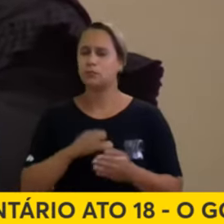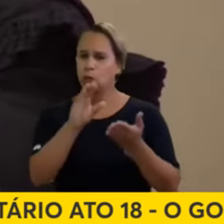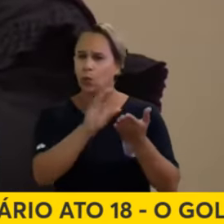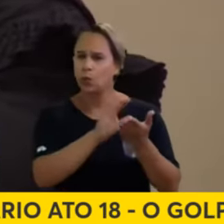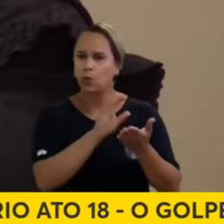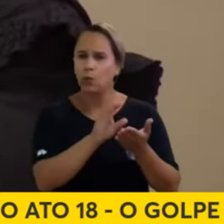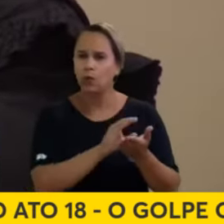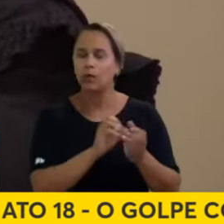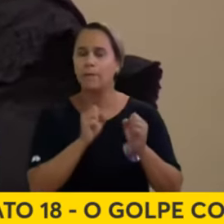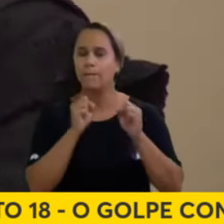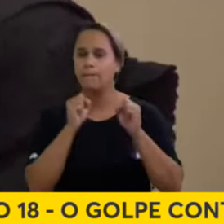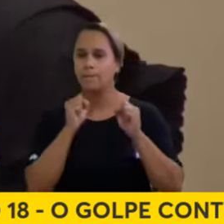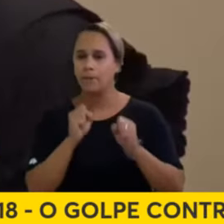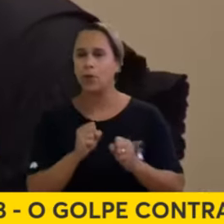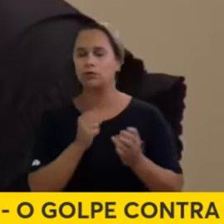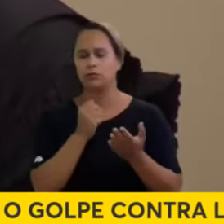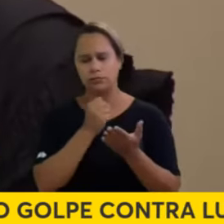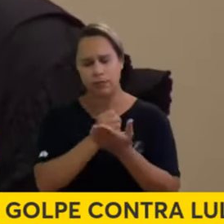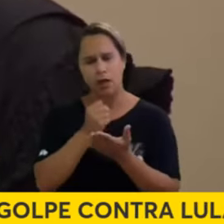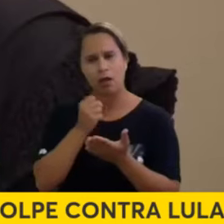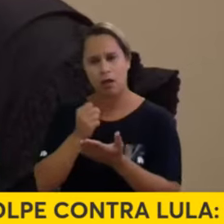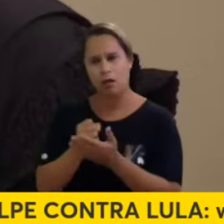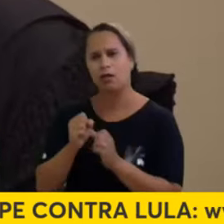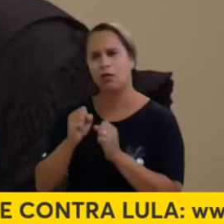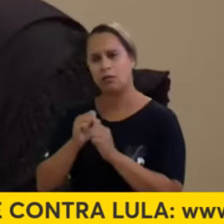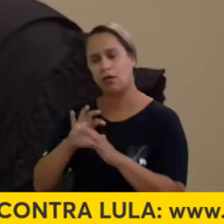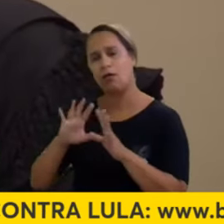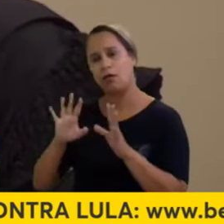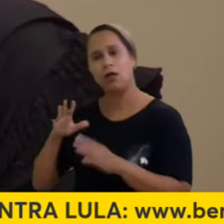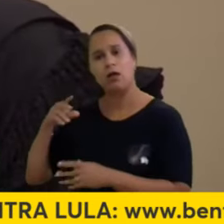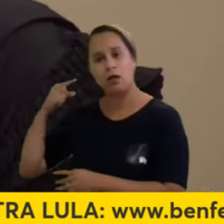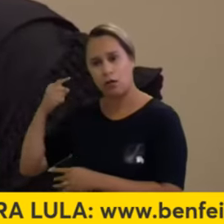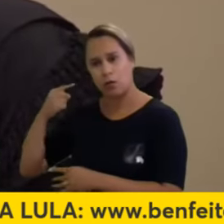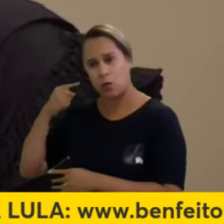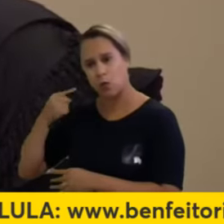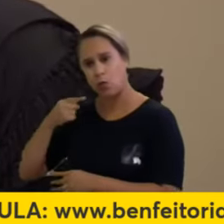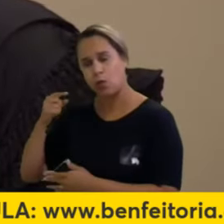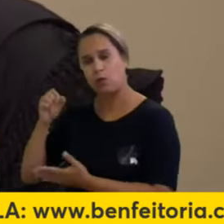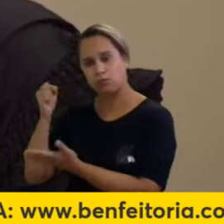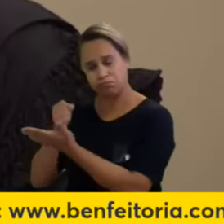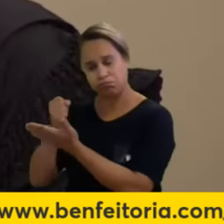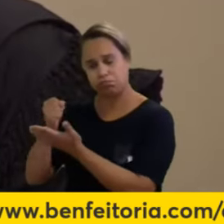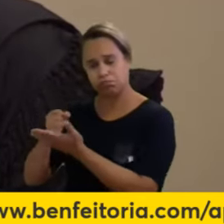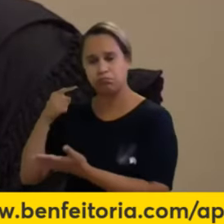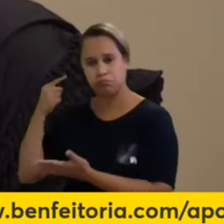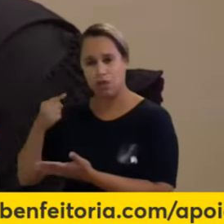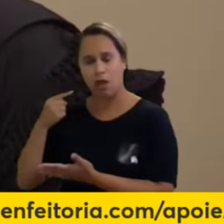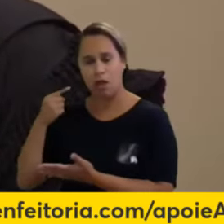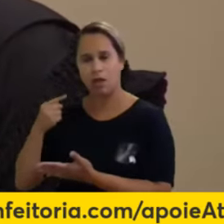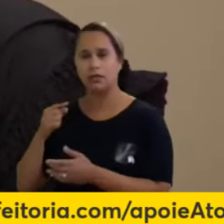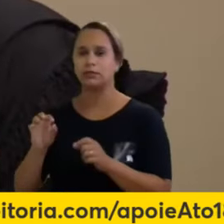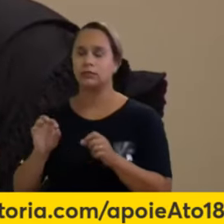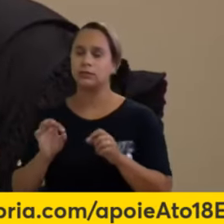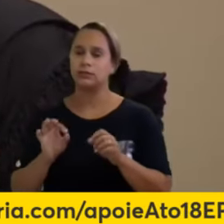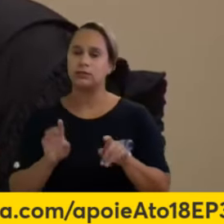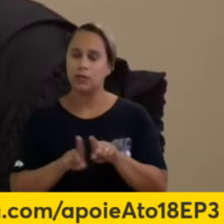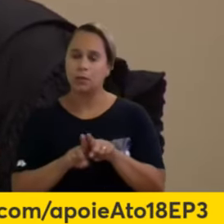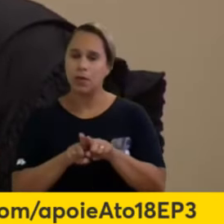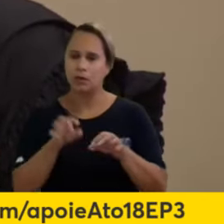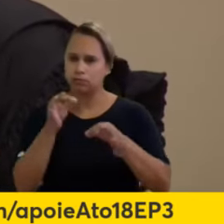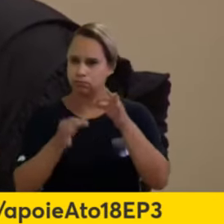dispendidos na contratação de serviços de advocacia para a atuação jurisdicional e de serviços para atuação jurisdicional em ações de controle de